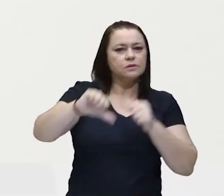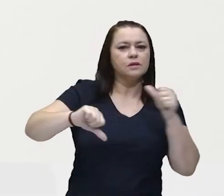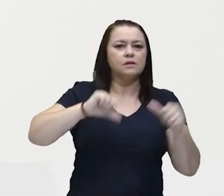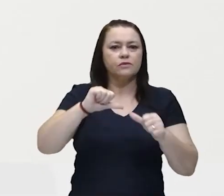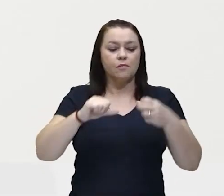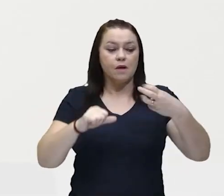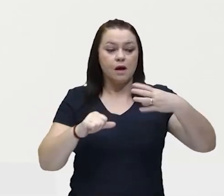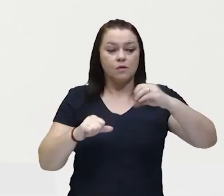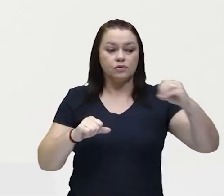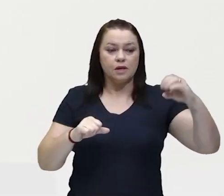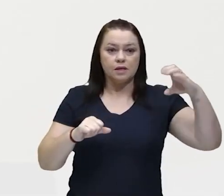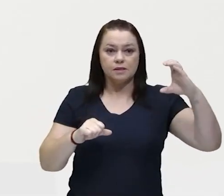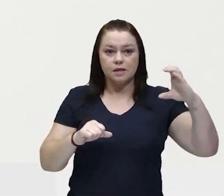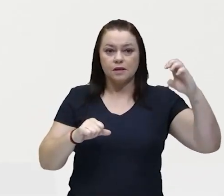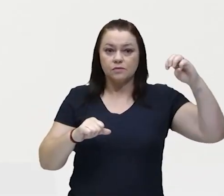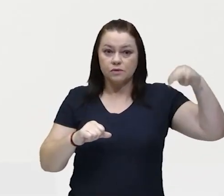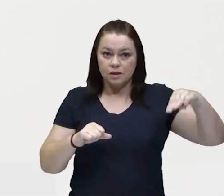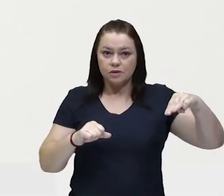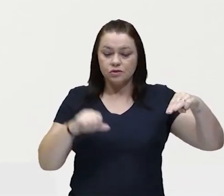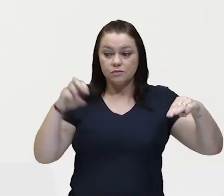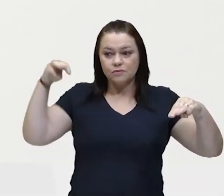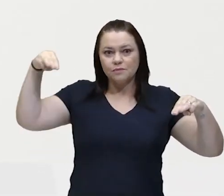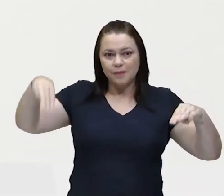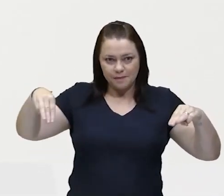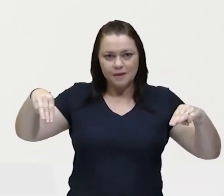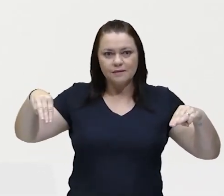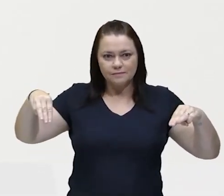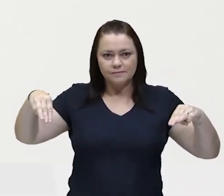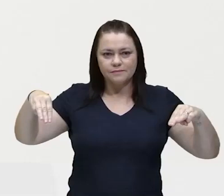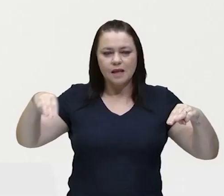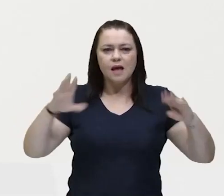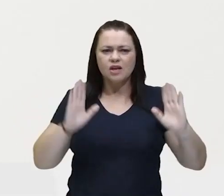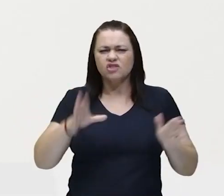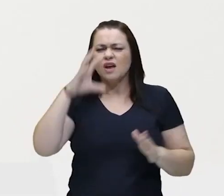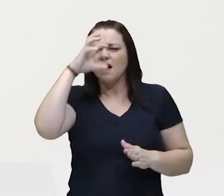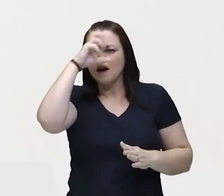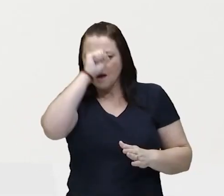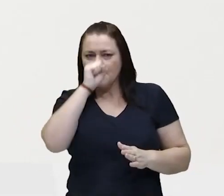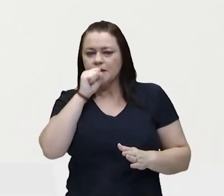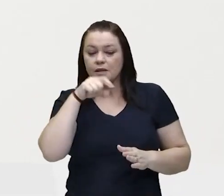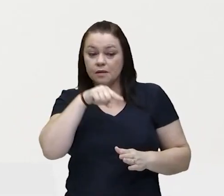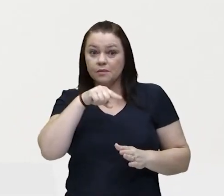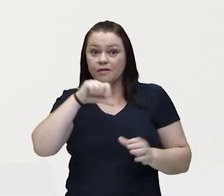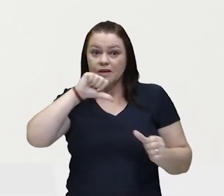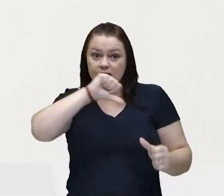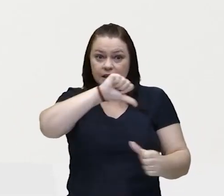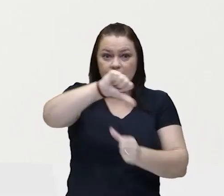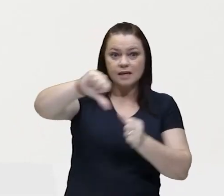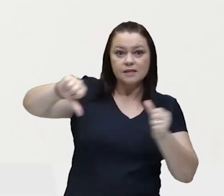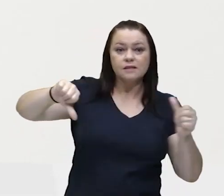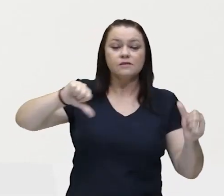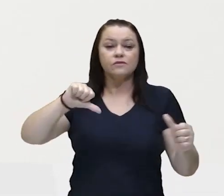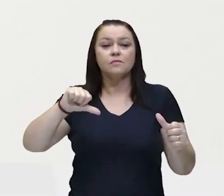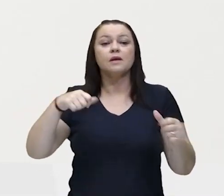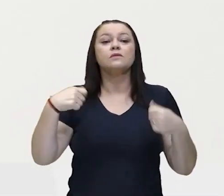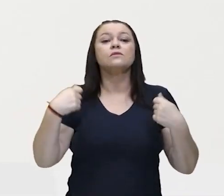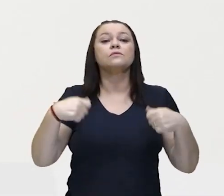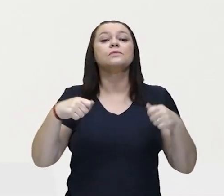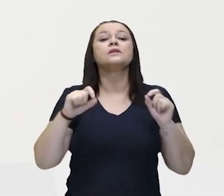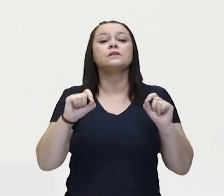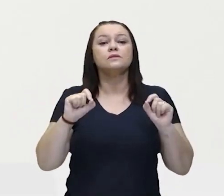300 centímetros em metros. O que foi que nós aprendemos? Que para transformar centímetro